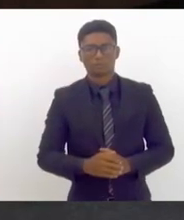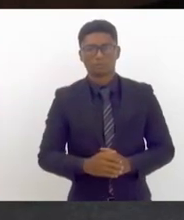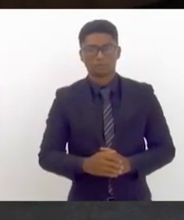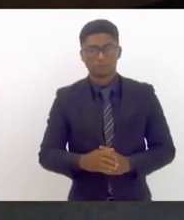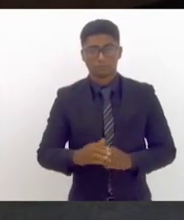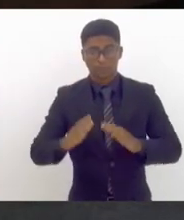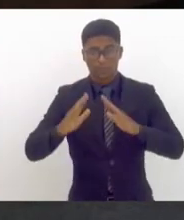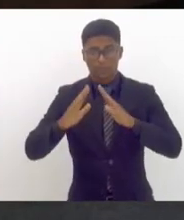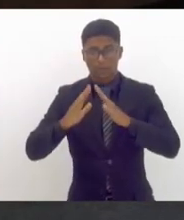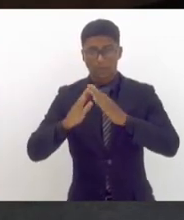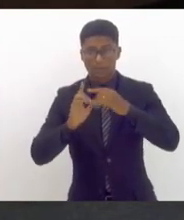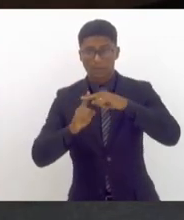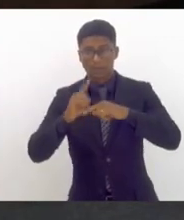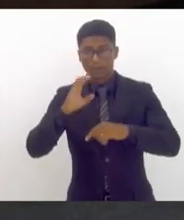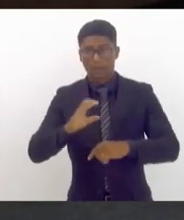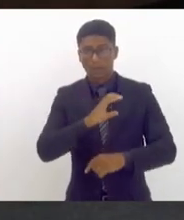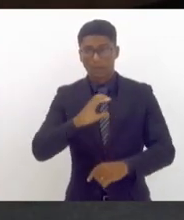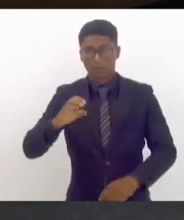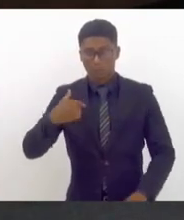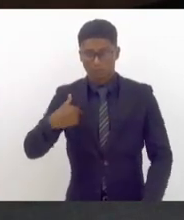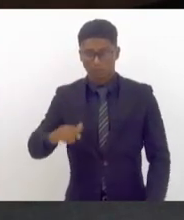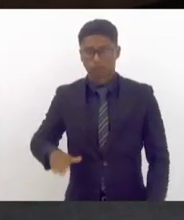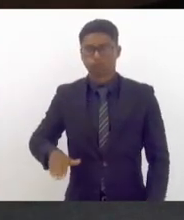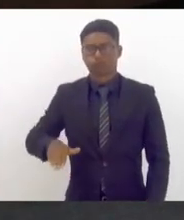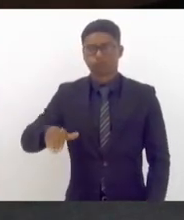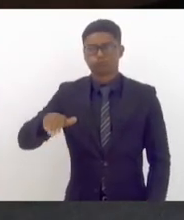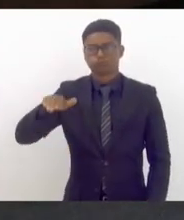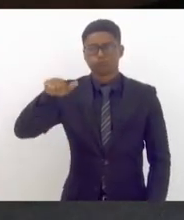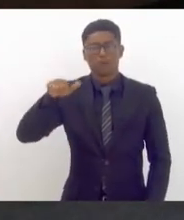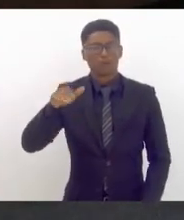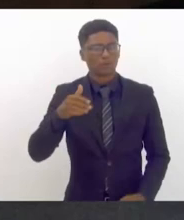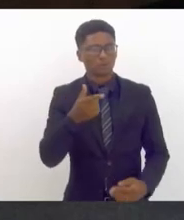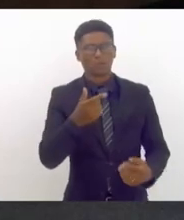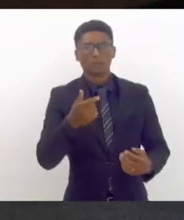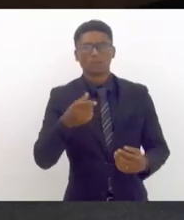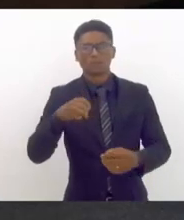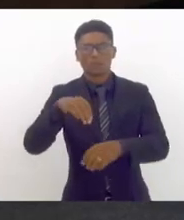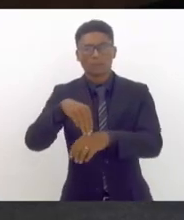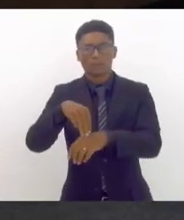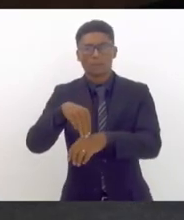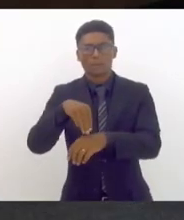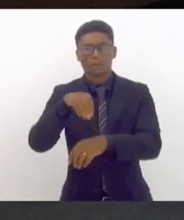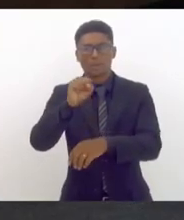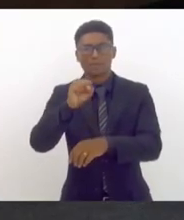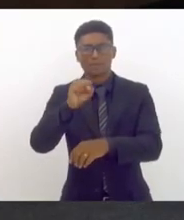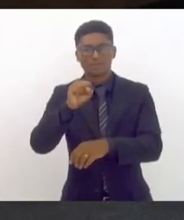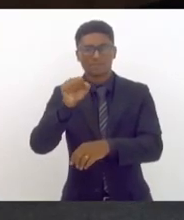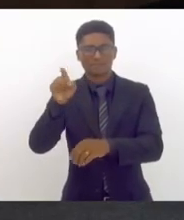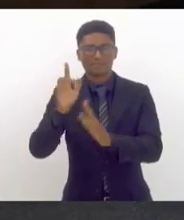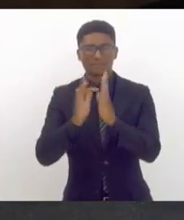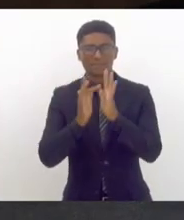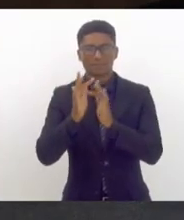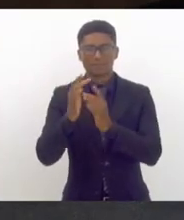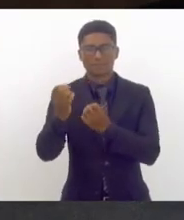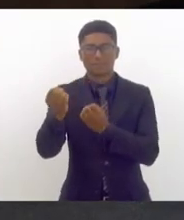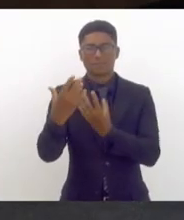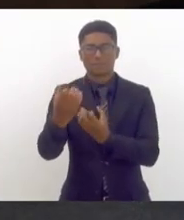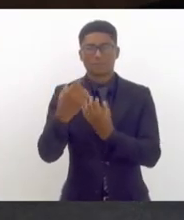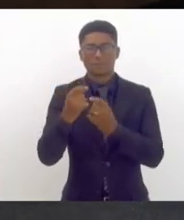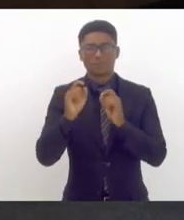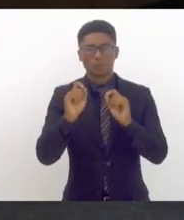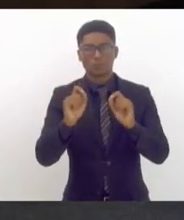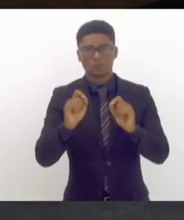Igreja Católica e eu fui ensinado por um mestre chamado Jesus Cristo que nós temos